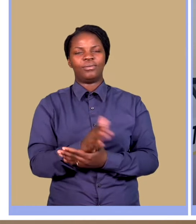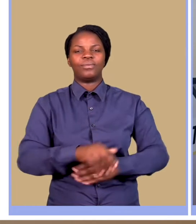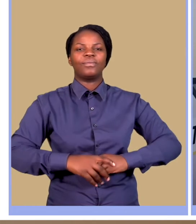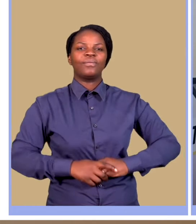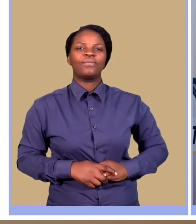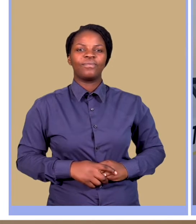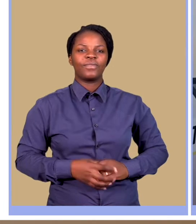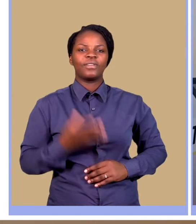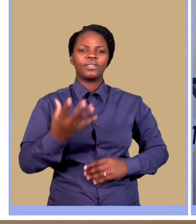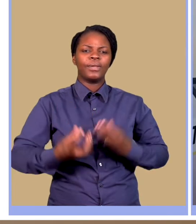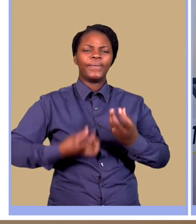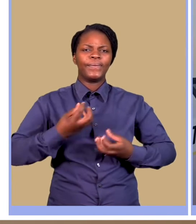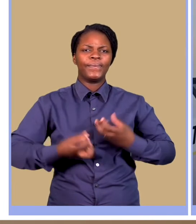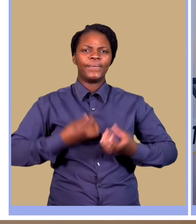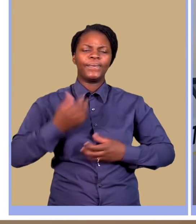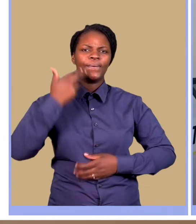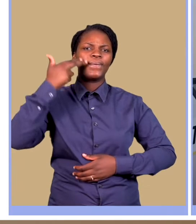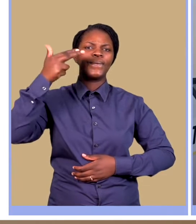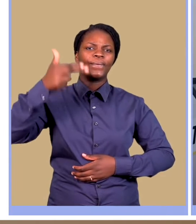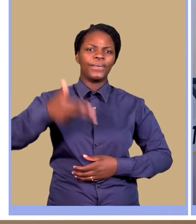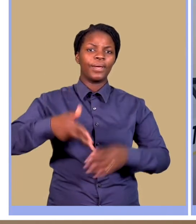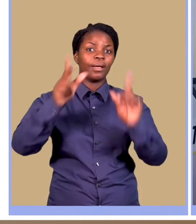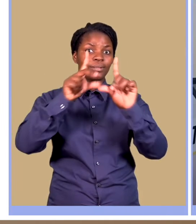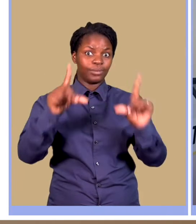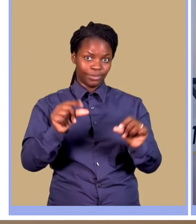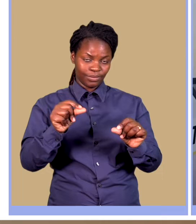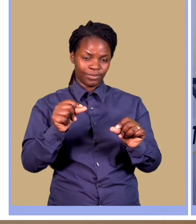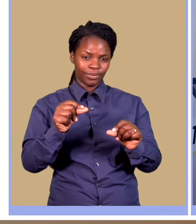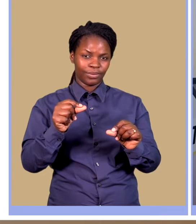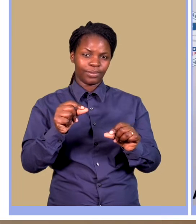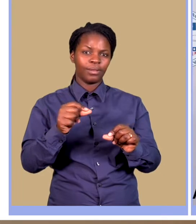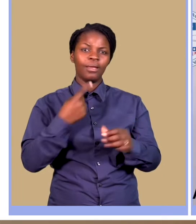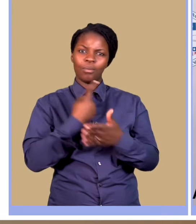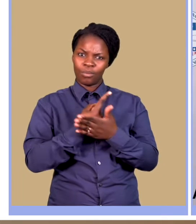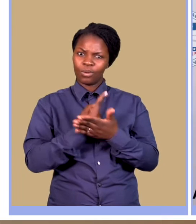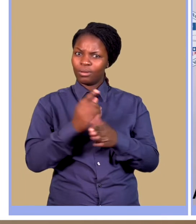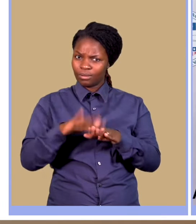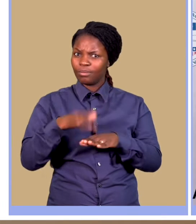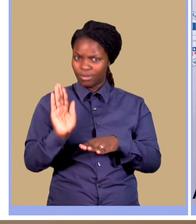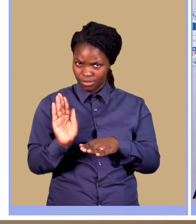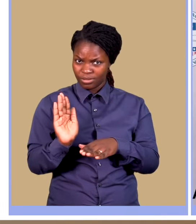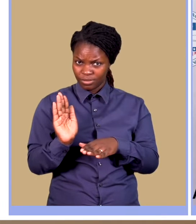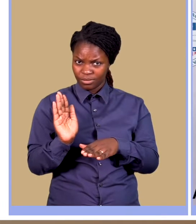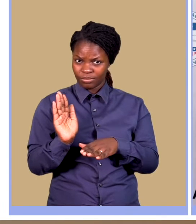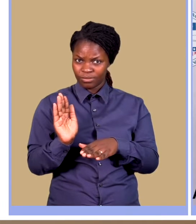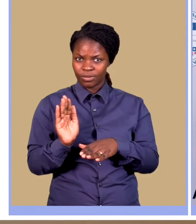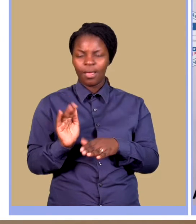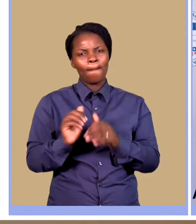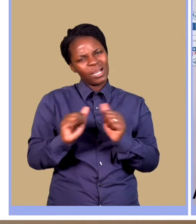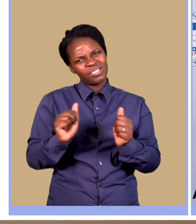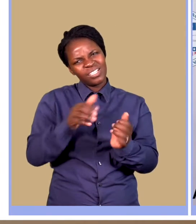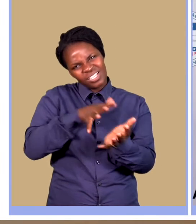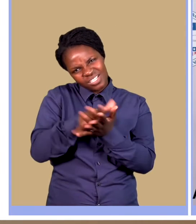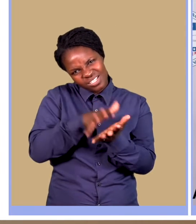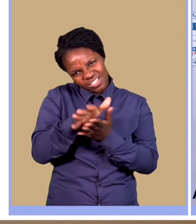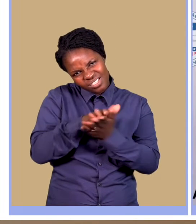importante. Se tornar isto em 500 seria muito importante, não é? E será que é fazível em Moçambique essa